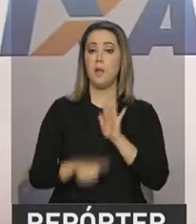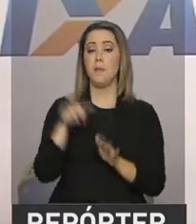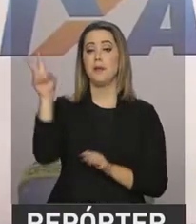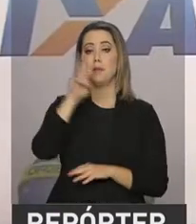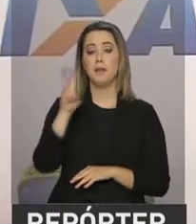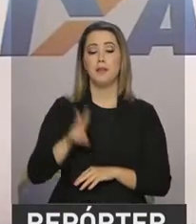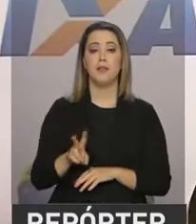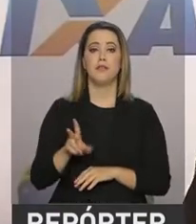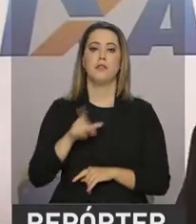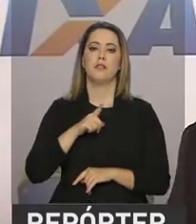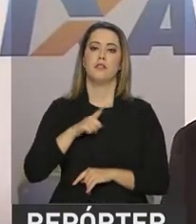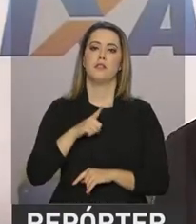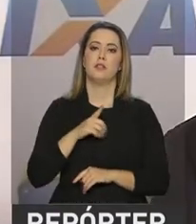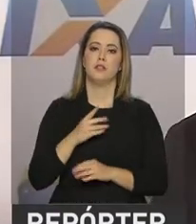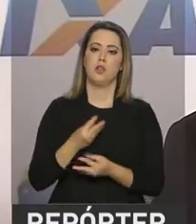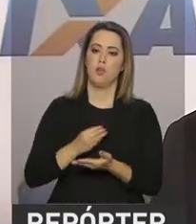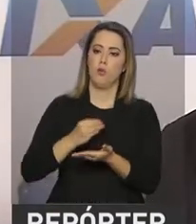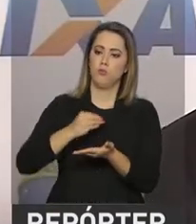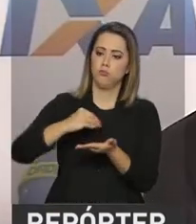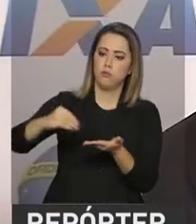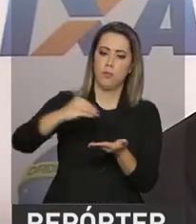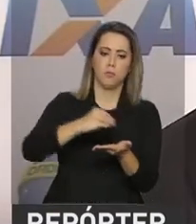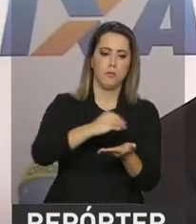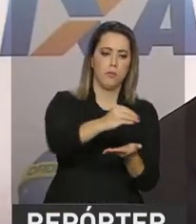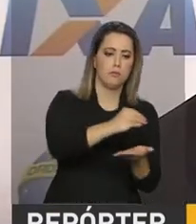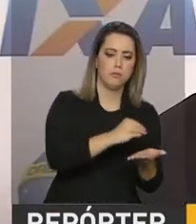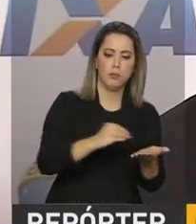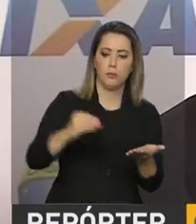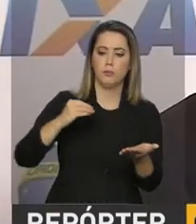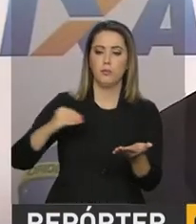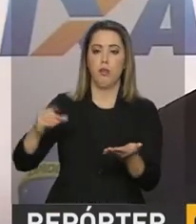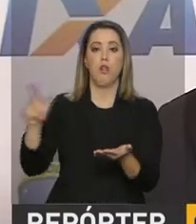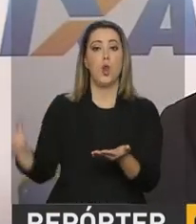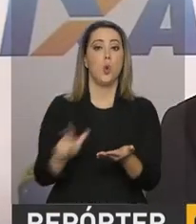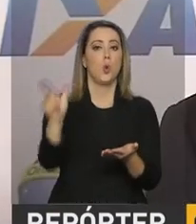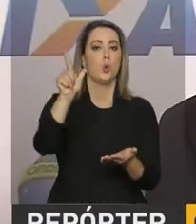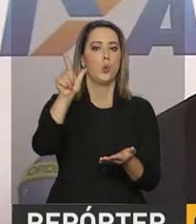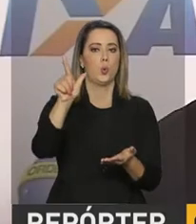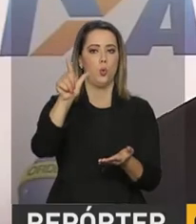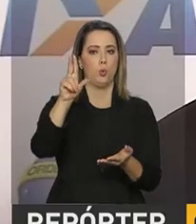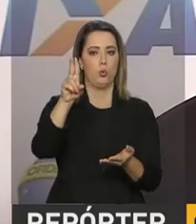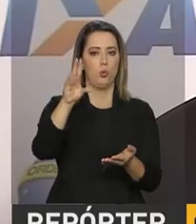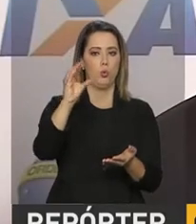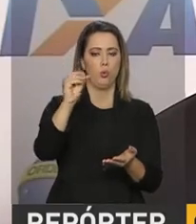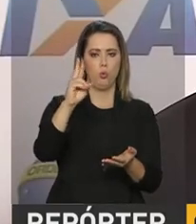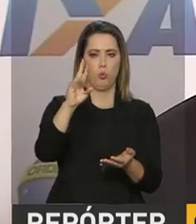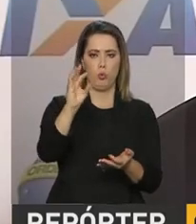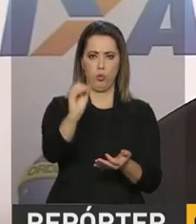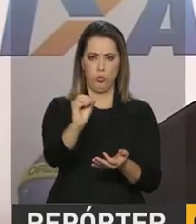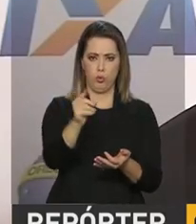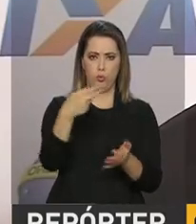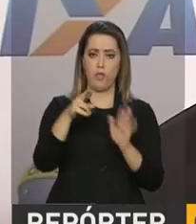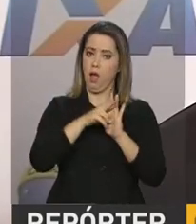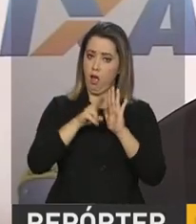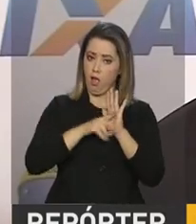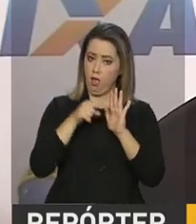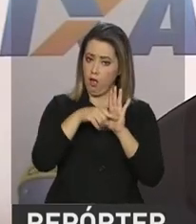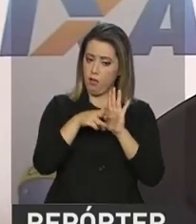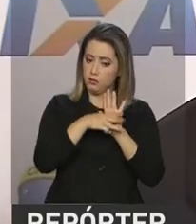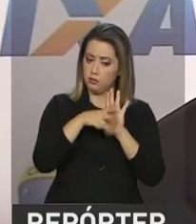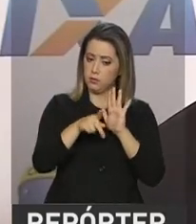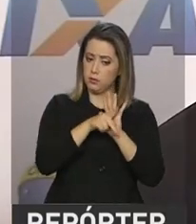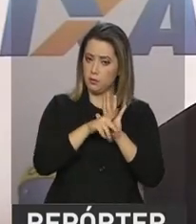dos lucros então isso é o que muda a regra que está lá na medida provisória o